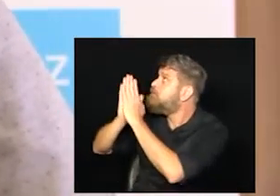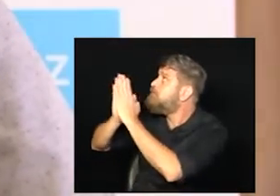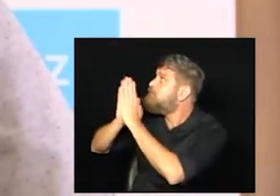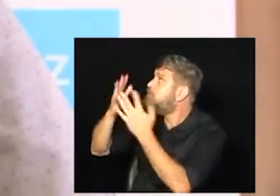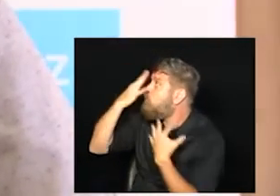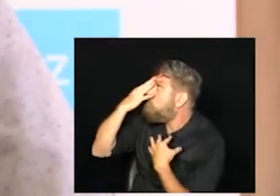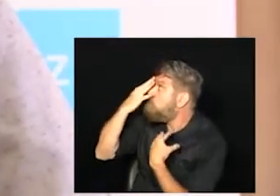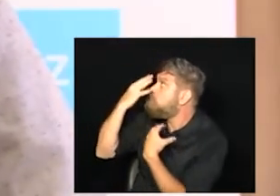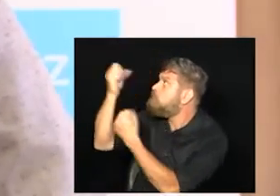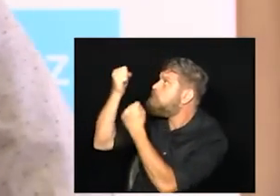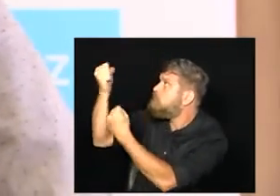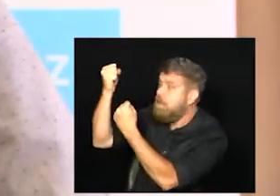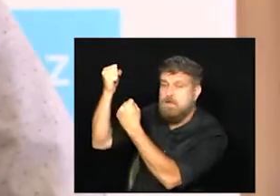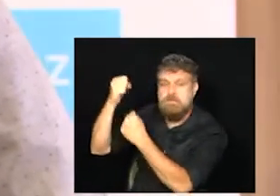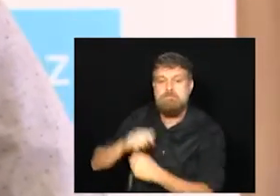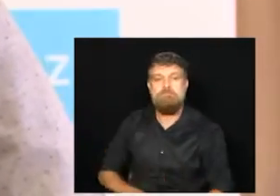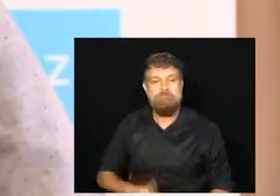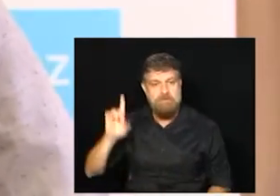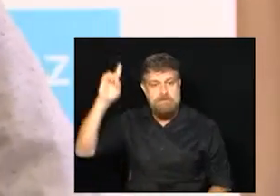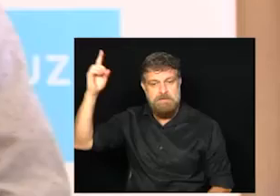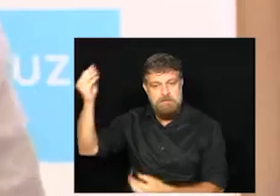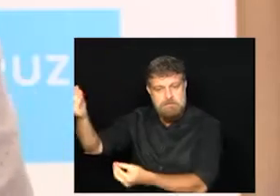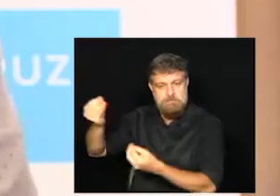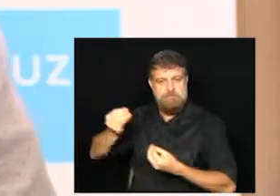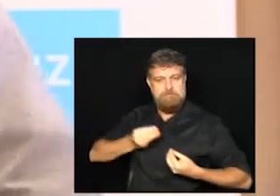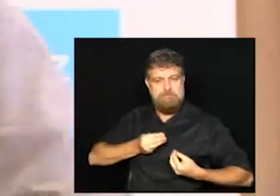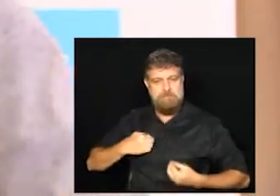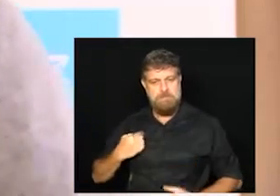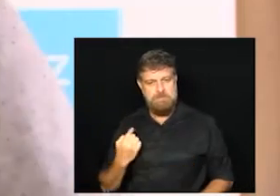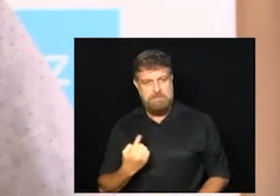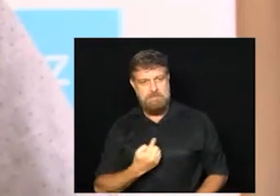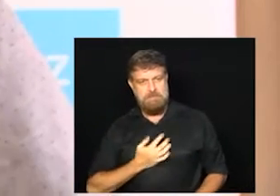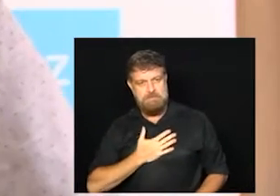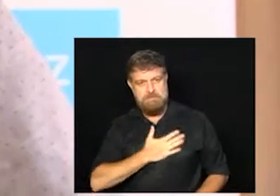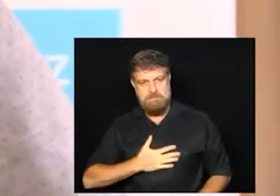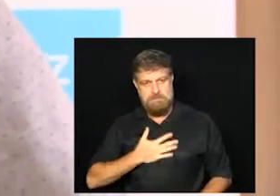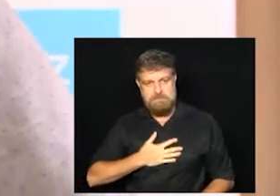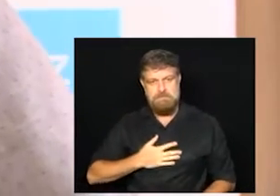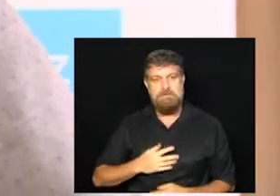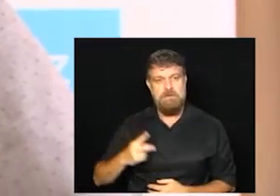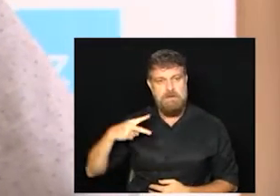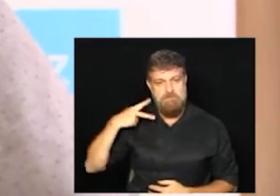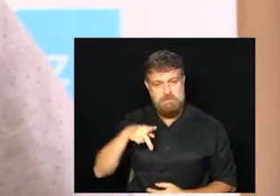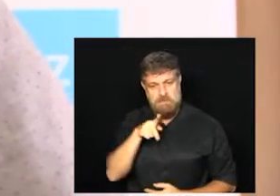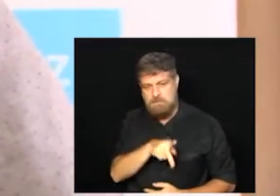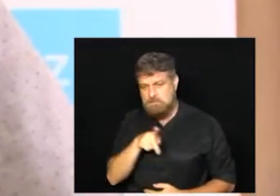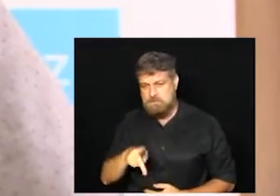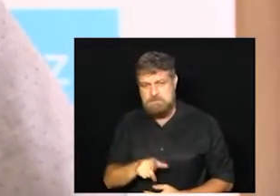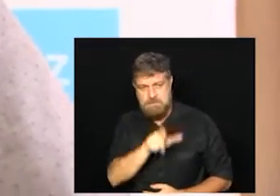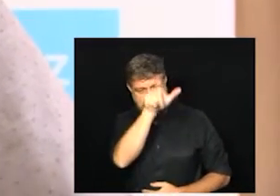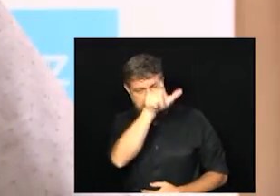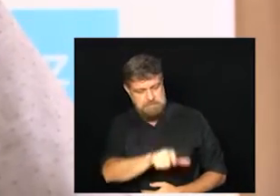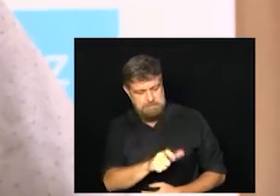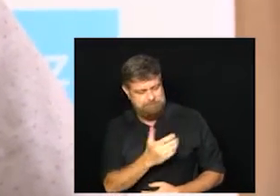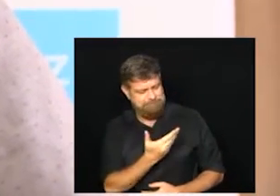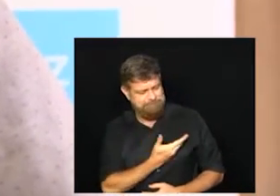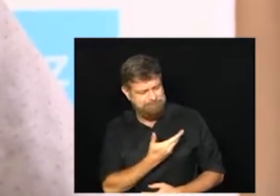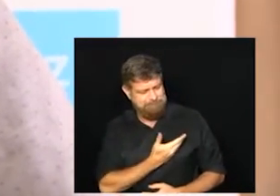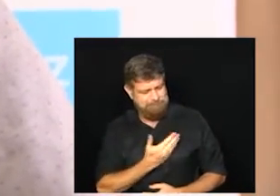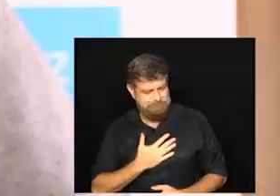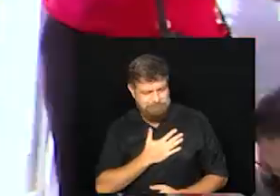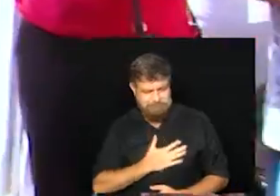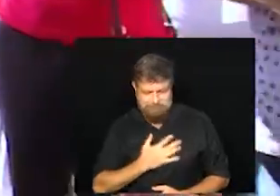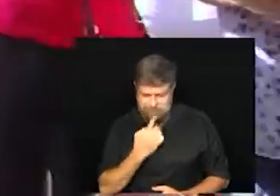fé e ele atendeu esse pedido. Então, para nós, o convívio do professor, uma pessoa que a gente gosta muito, é